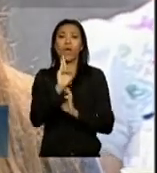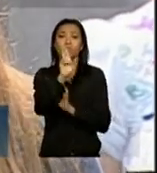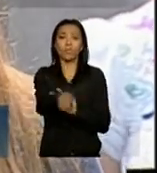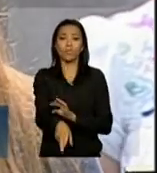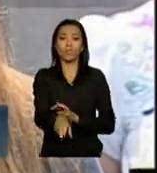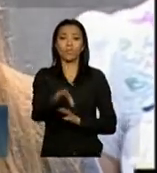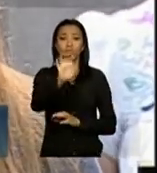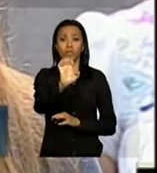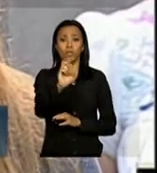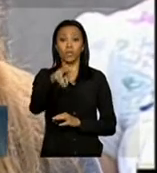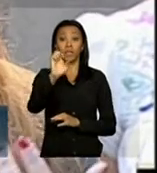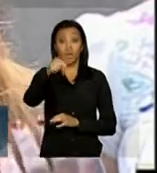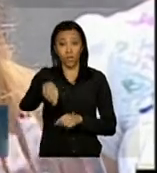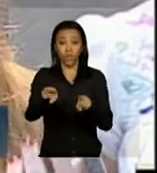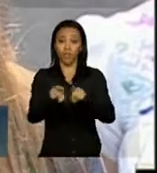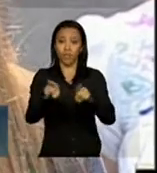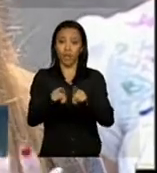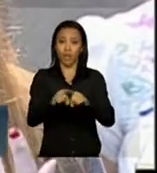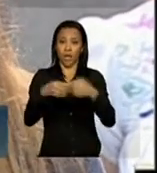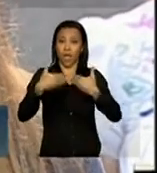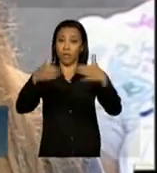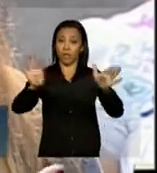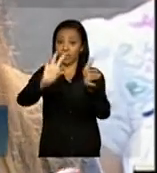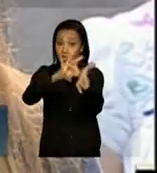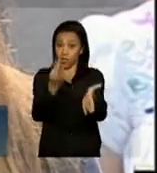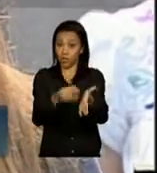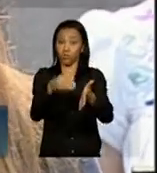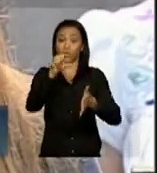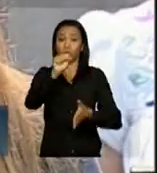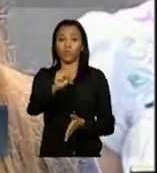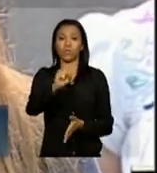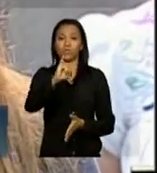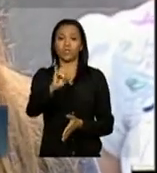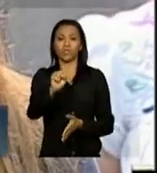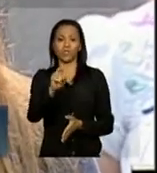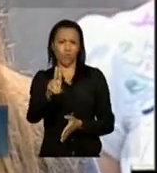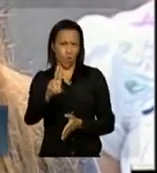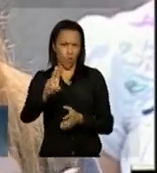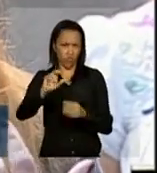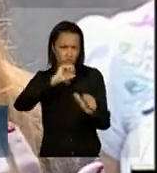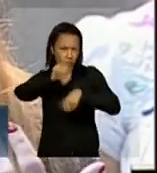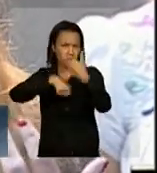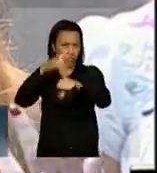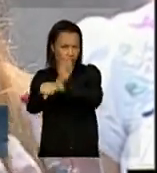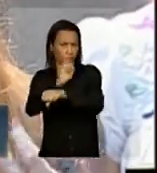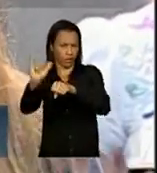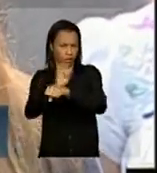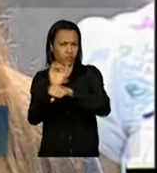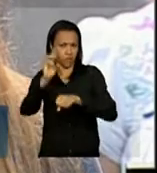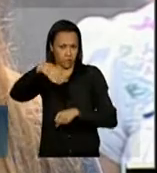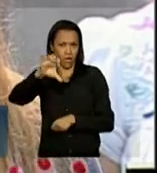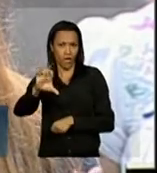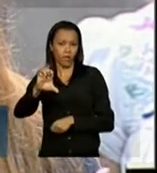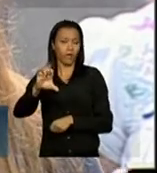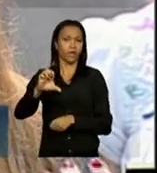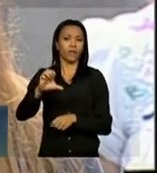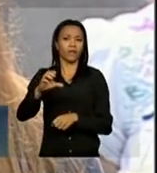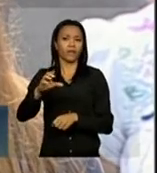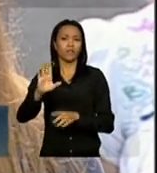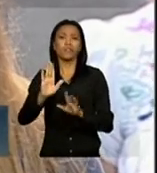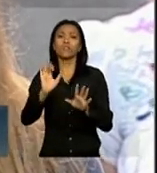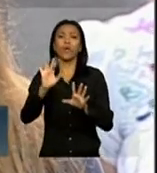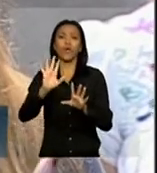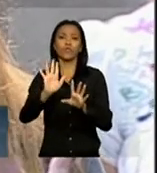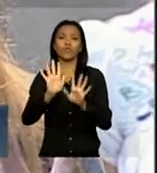nem abertura do Sisu E aí eu queria saber se houve uma mudança de estratégia do MEC é que o resultado acabou saindo